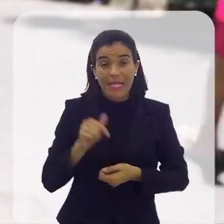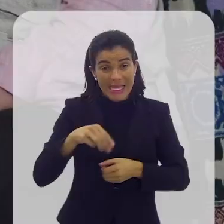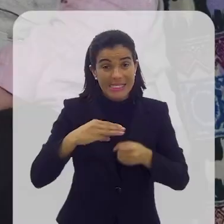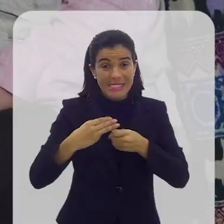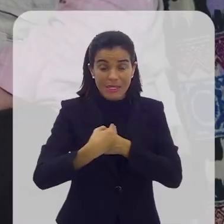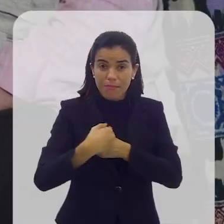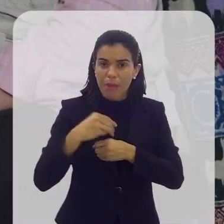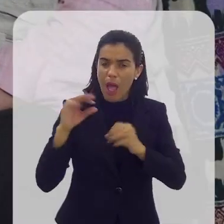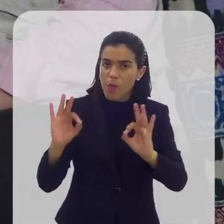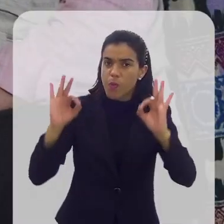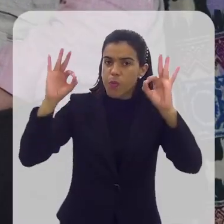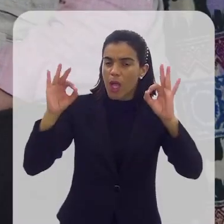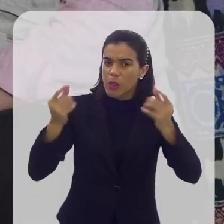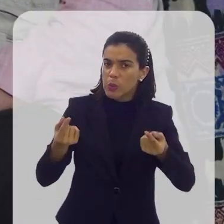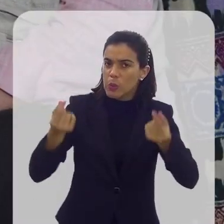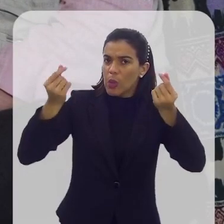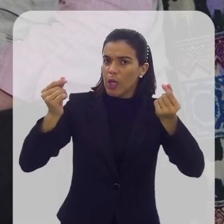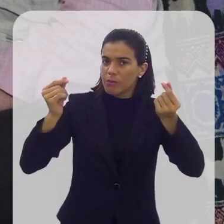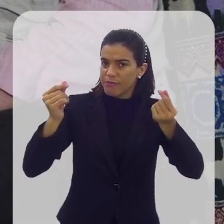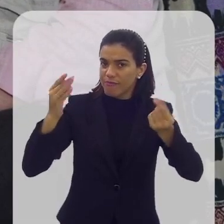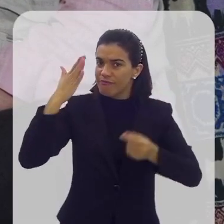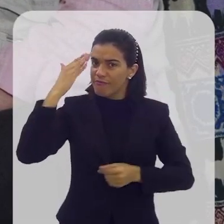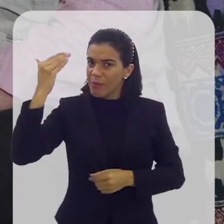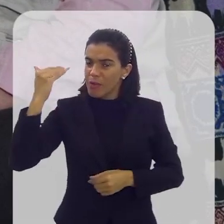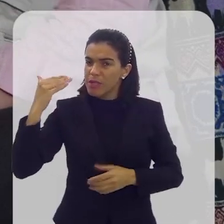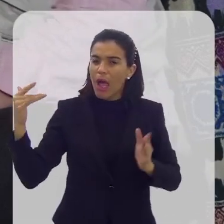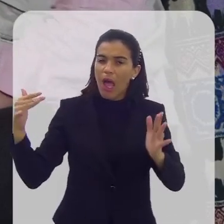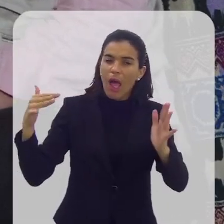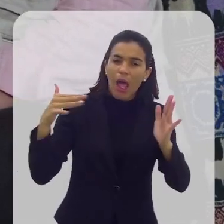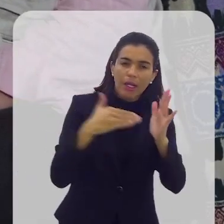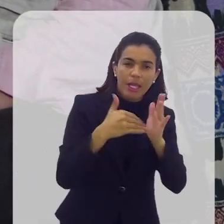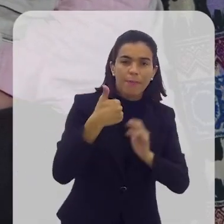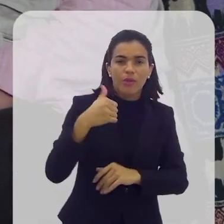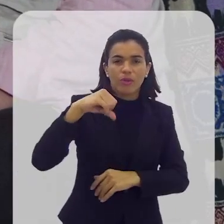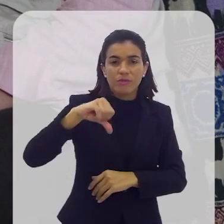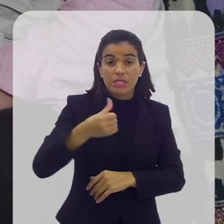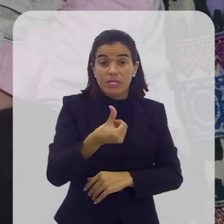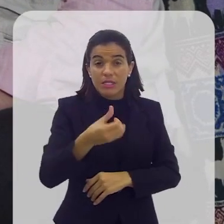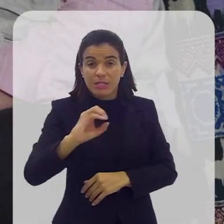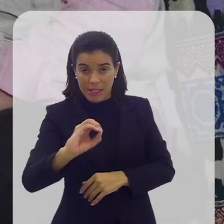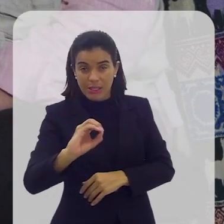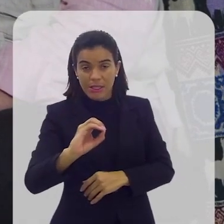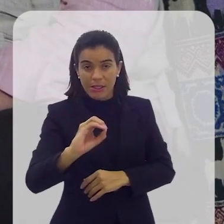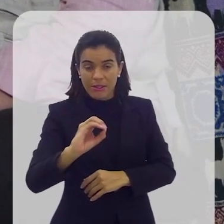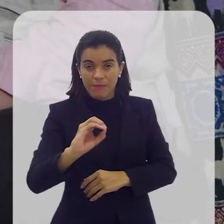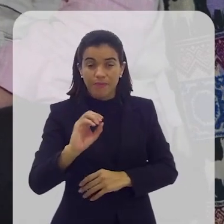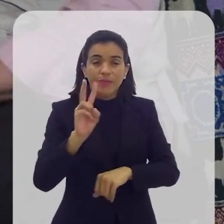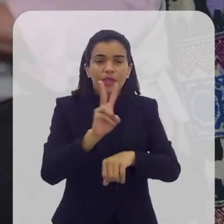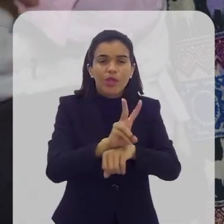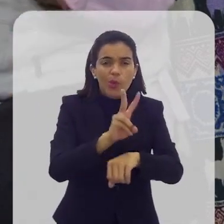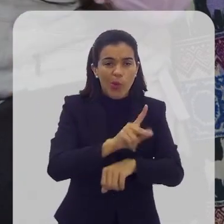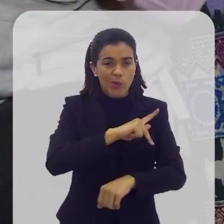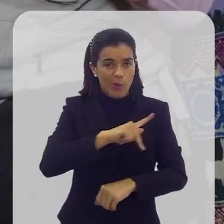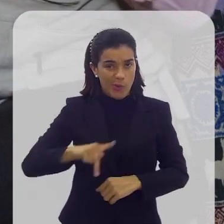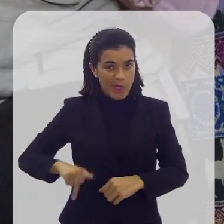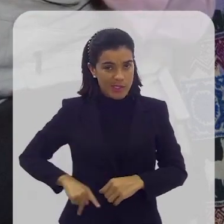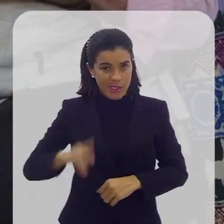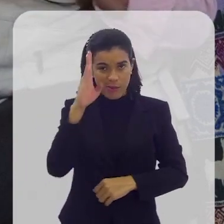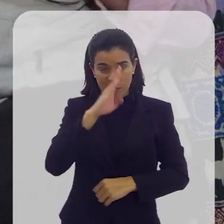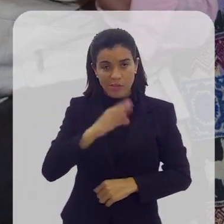de 1890 até 1946, essas batidas policiais aconteciam nos terreiros de candomblé, nos terreiros